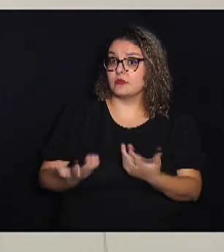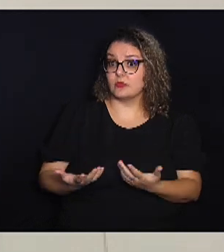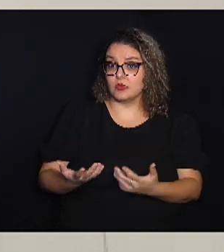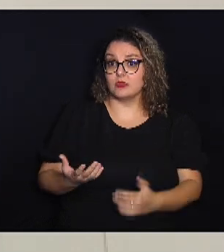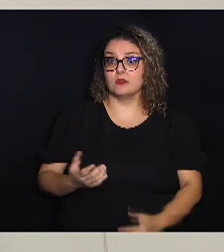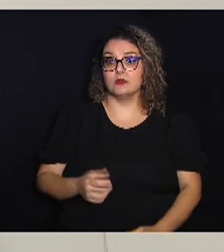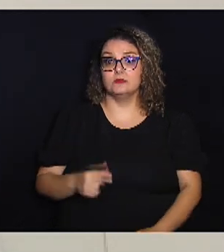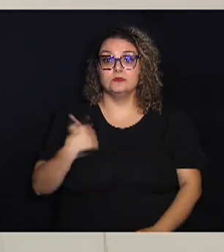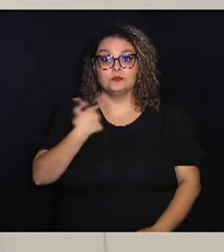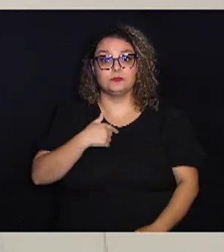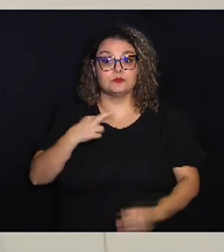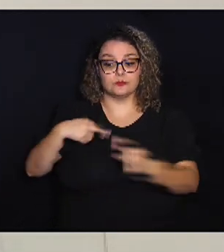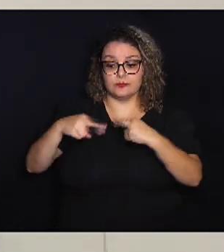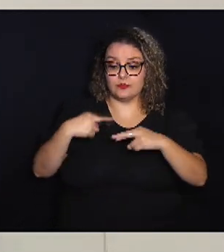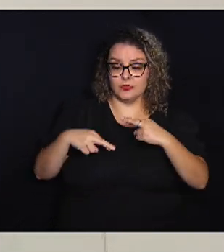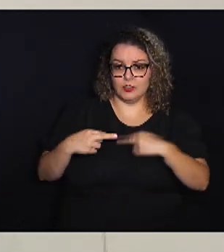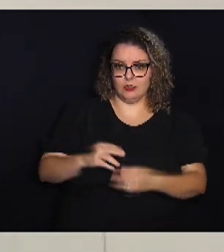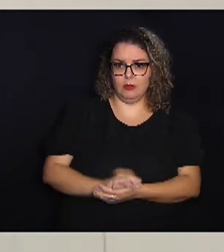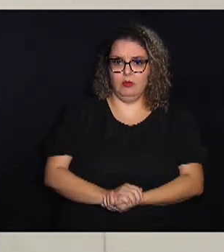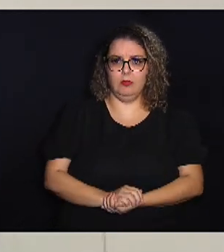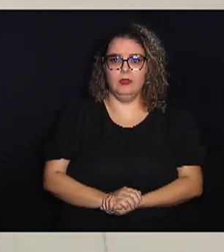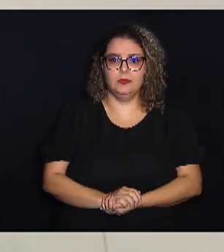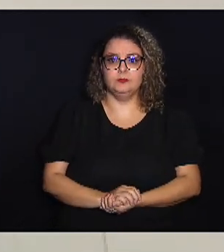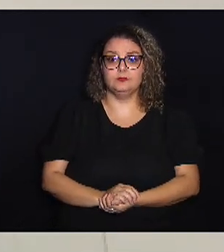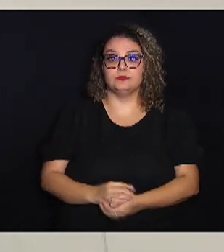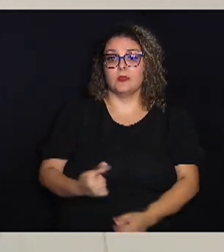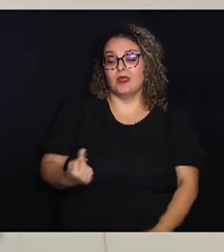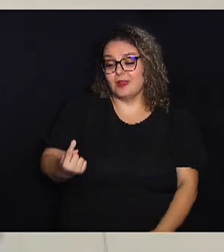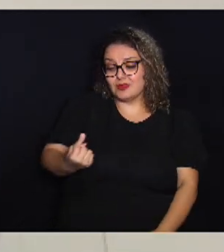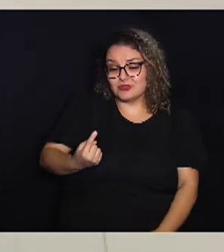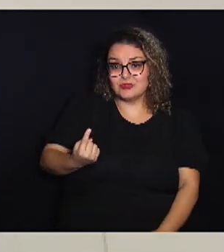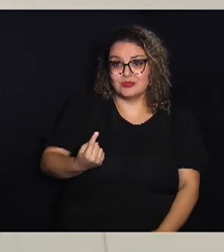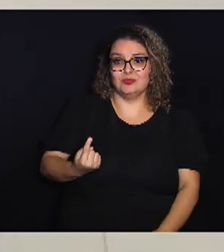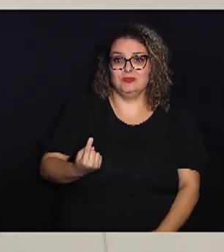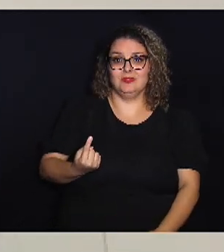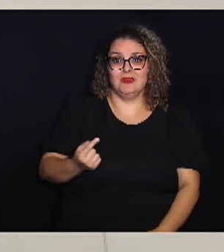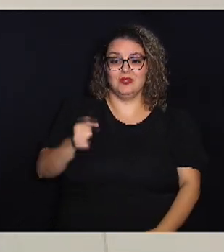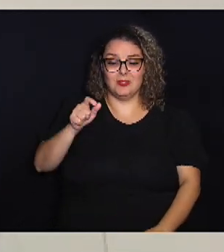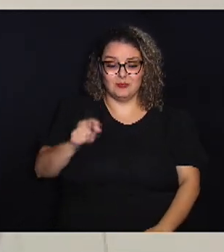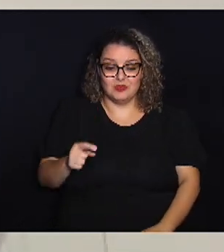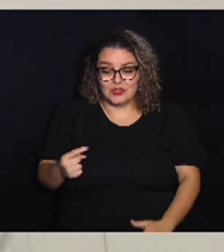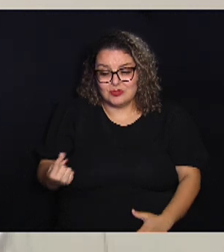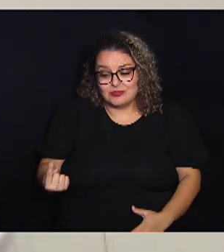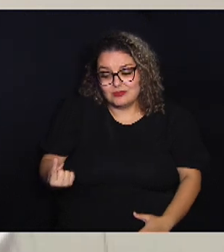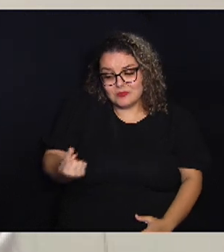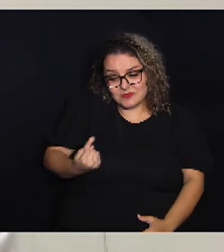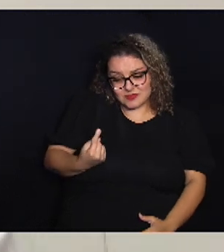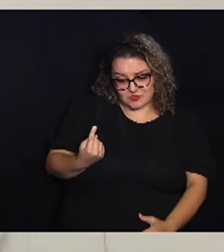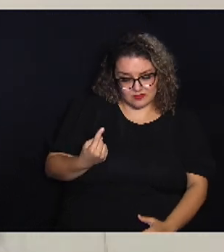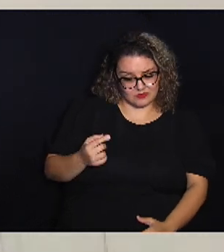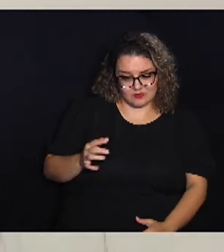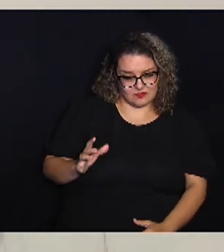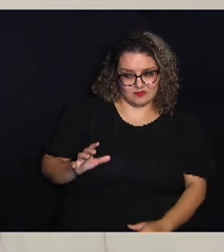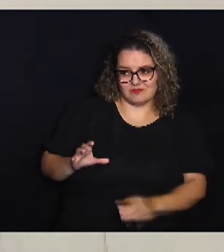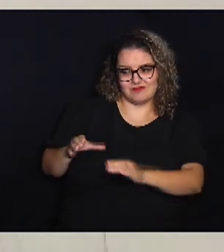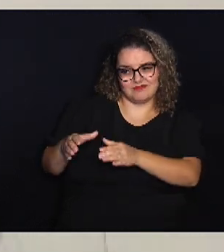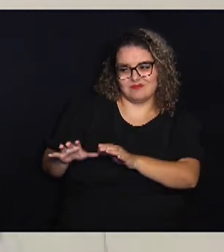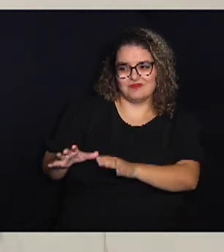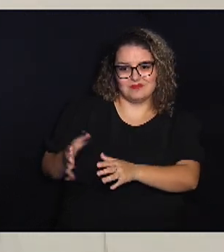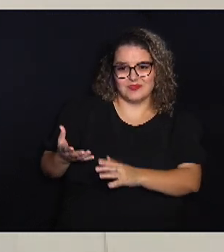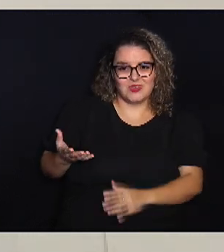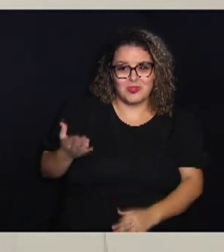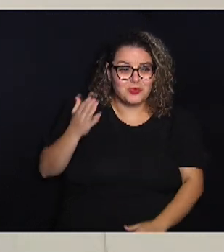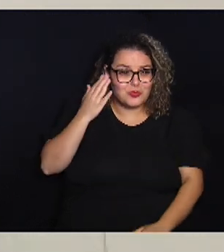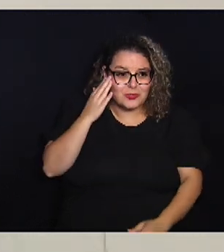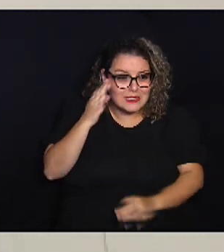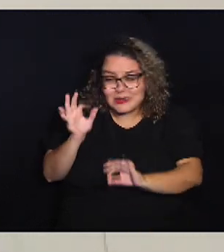Sim, a gente associa muito a isolamento, né? A pessoa se isola, então ela não vai ao convívio social, ela às